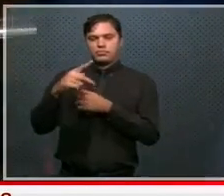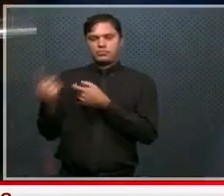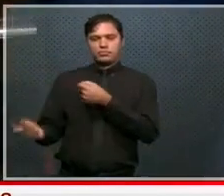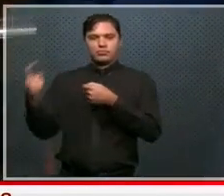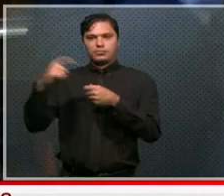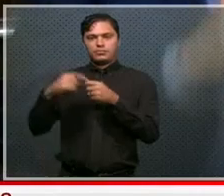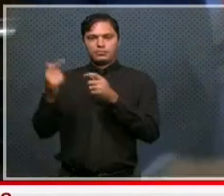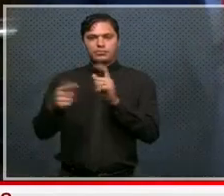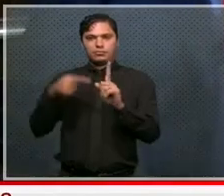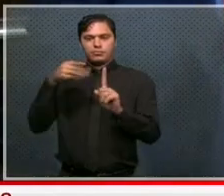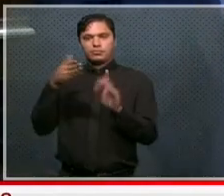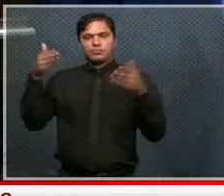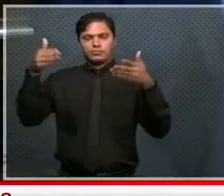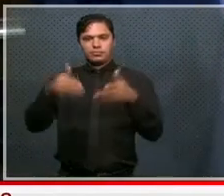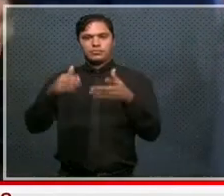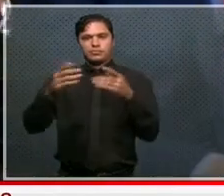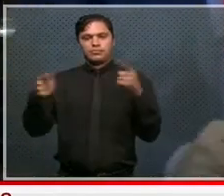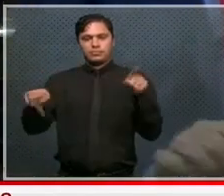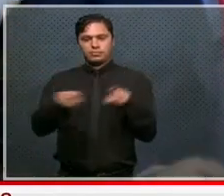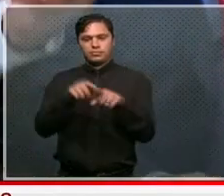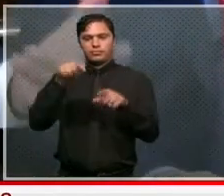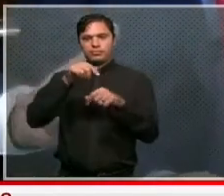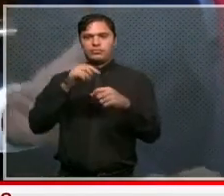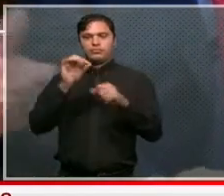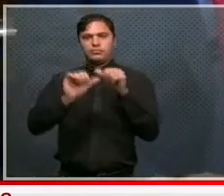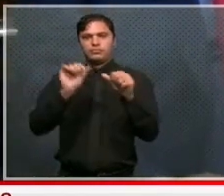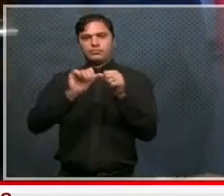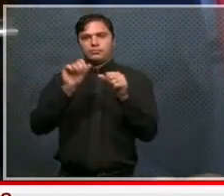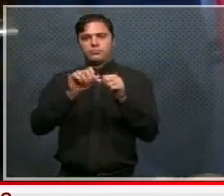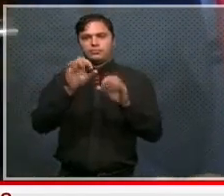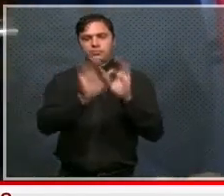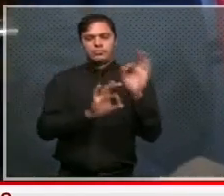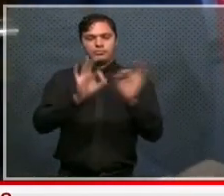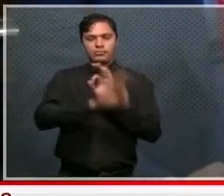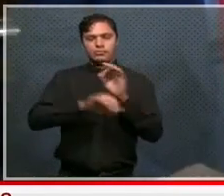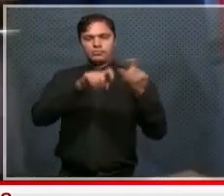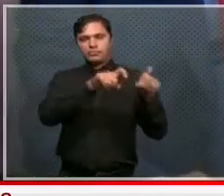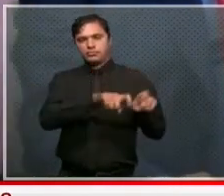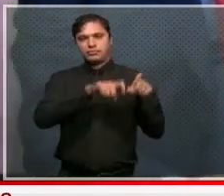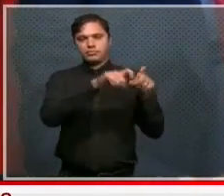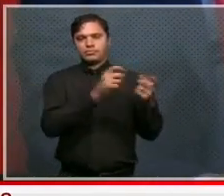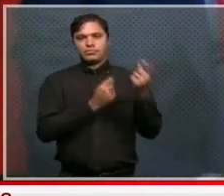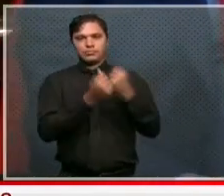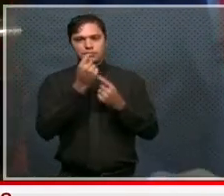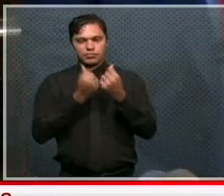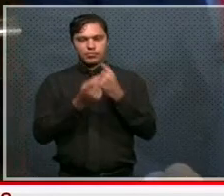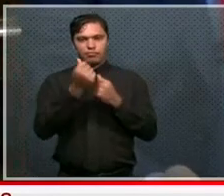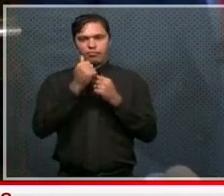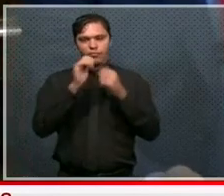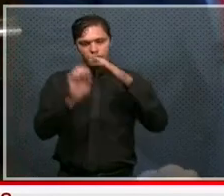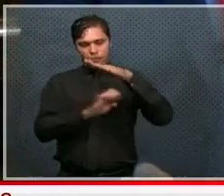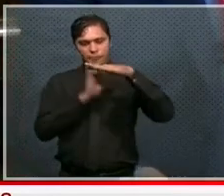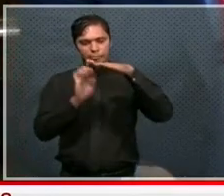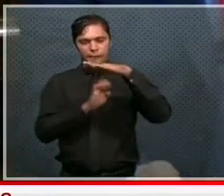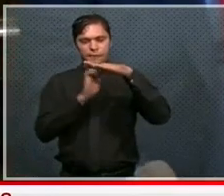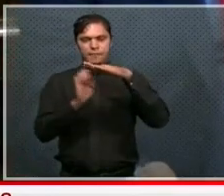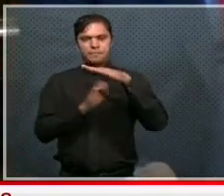mais para eficientizar sua relação com agronegócio Empresarial